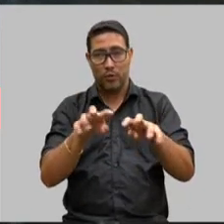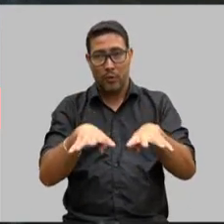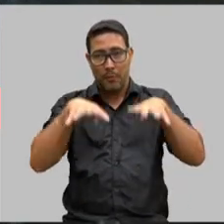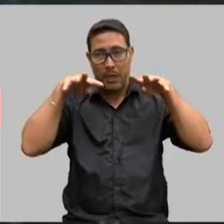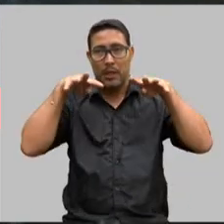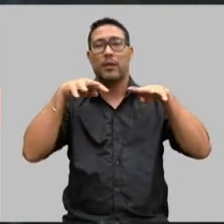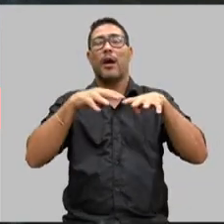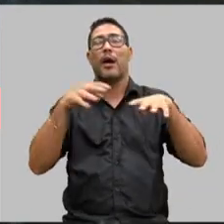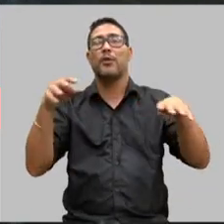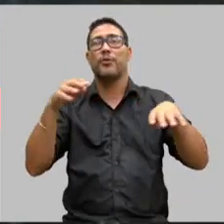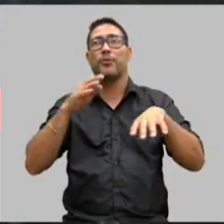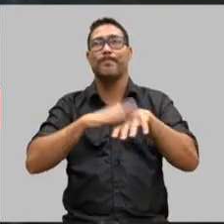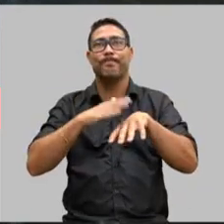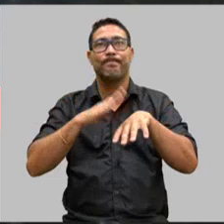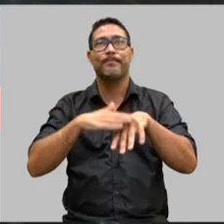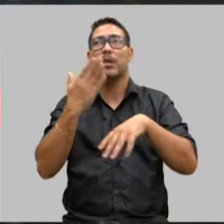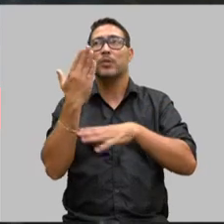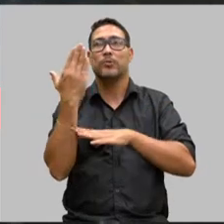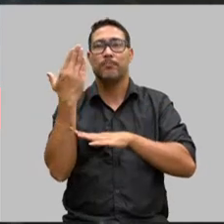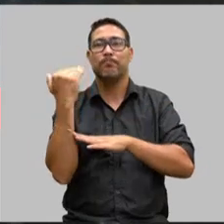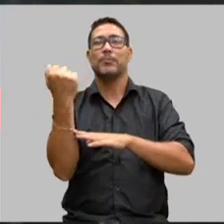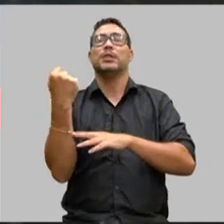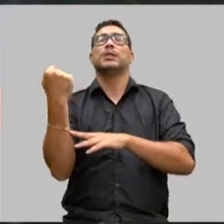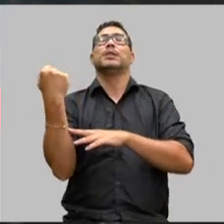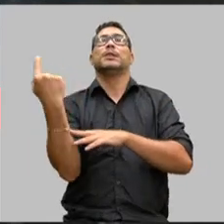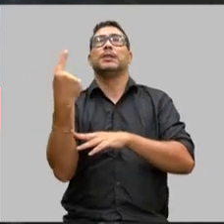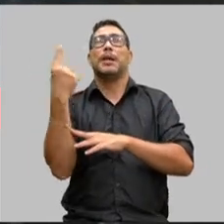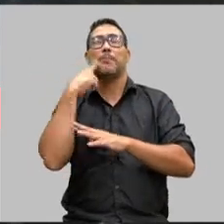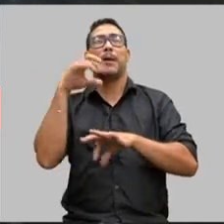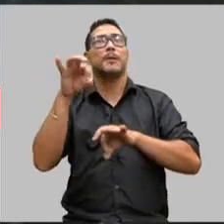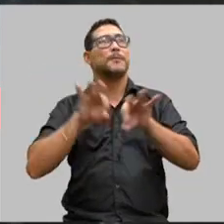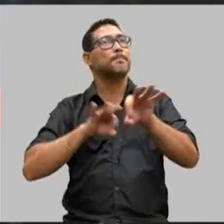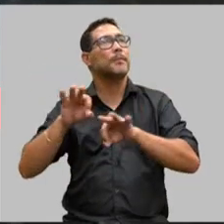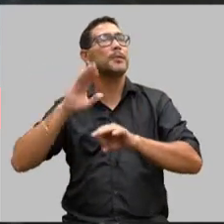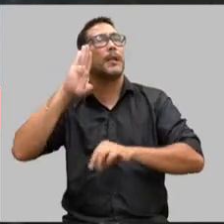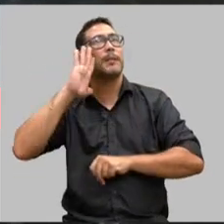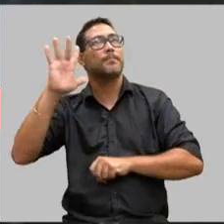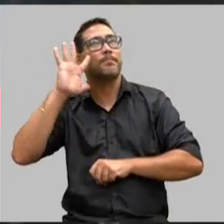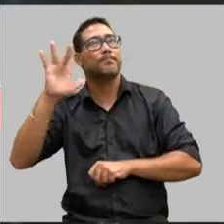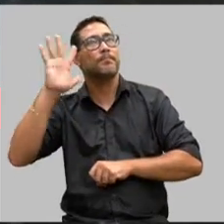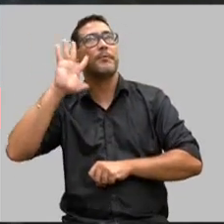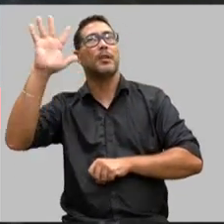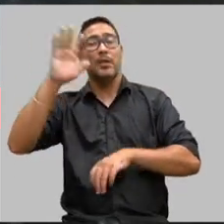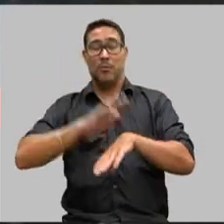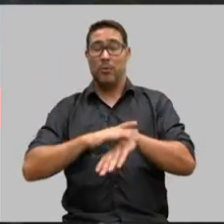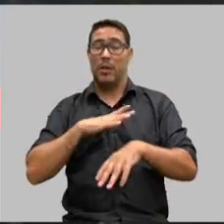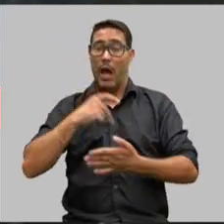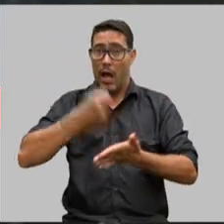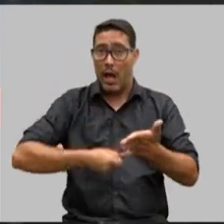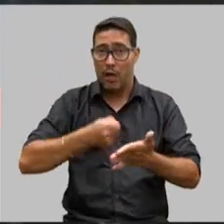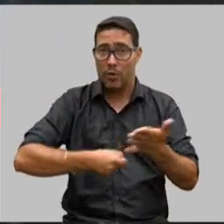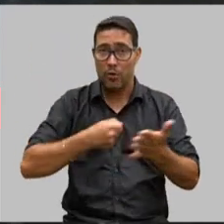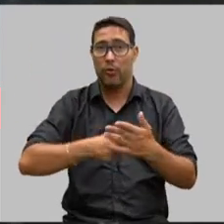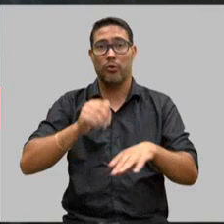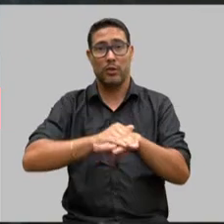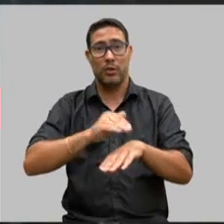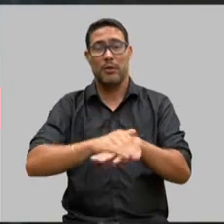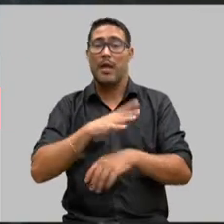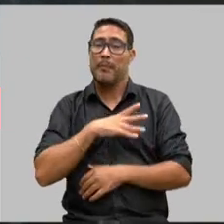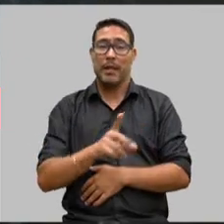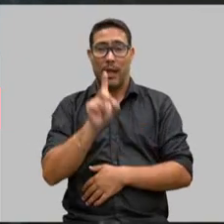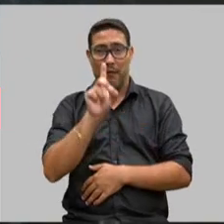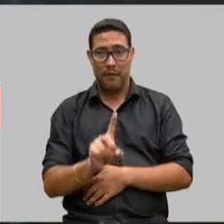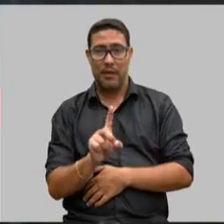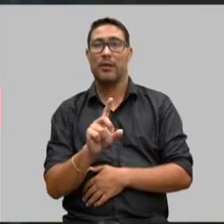chama a um grande processo, porque a luta para a defesa das nossas terras, não é, professor? Ela